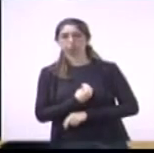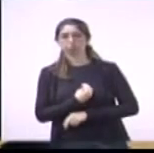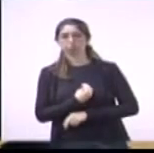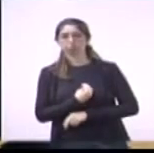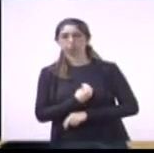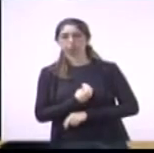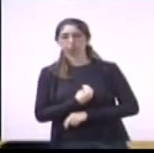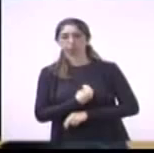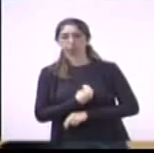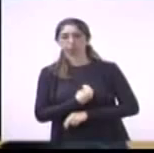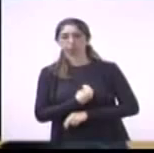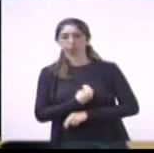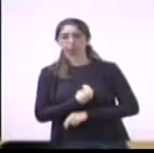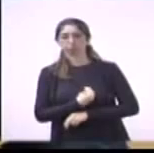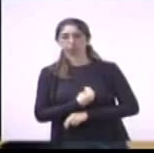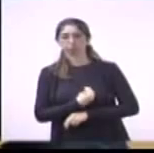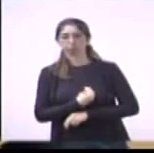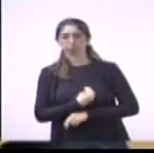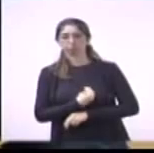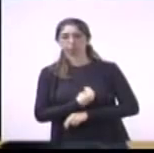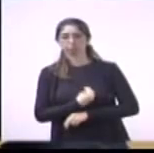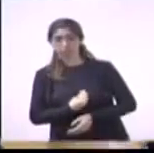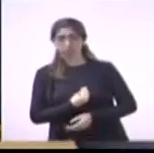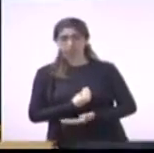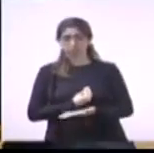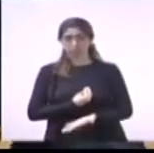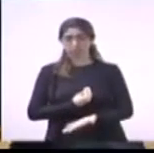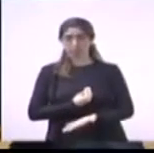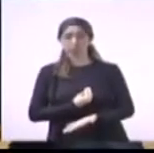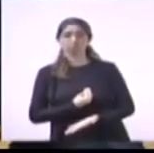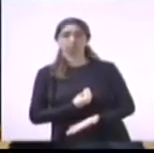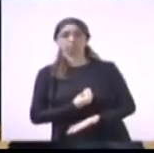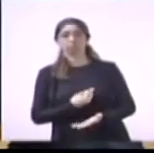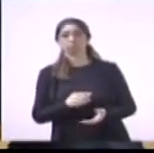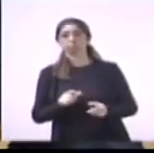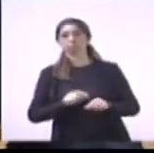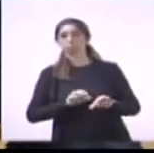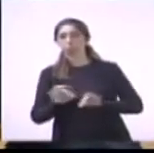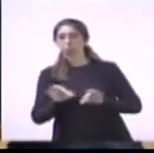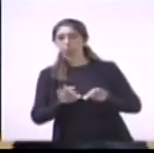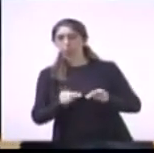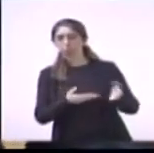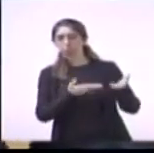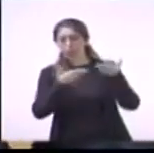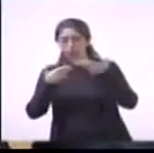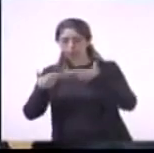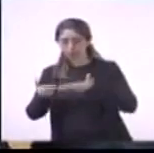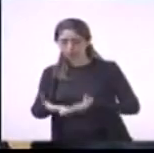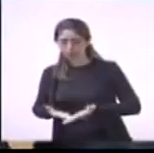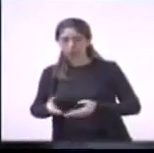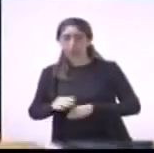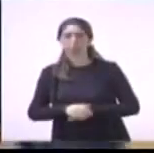felicidade, o projeto está aqui, estamos agora, votar agora no mérito,